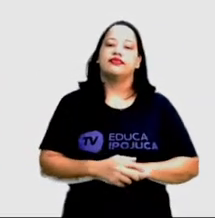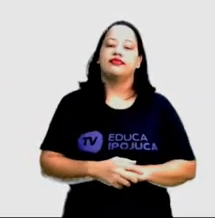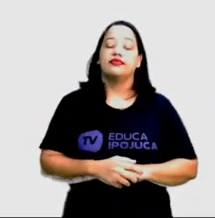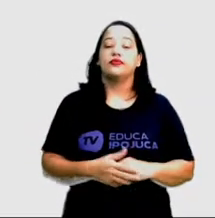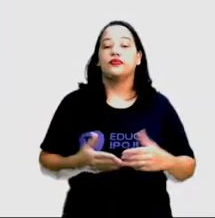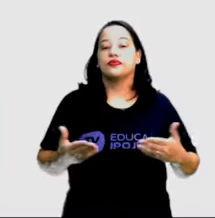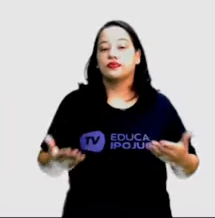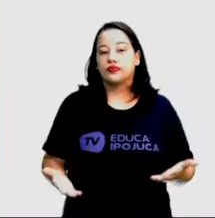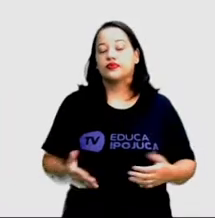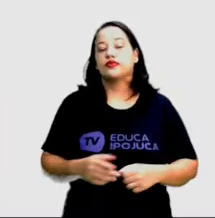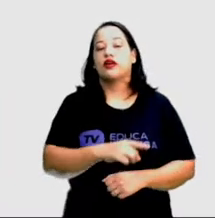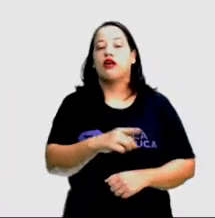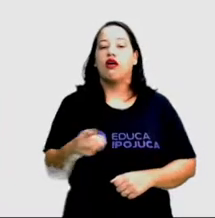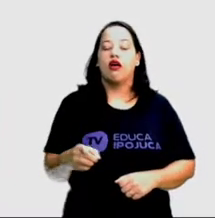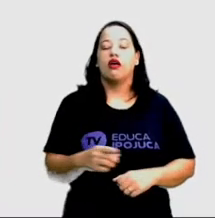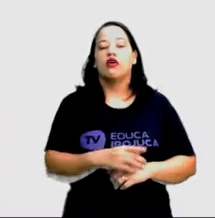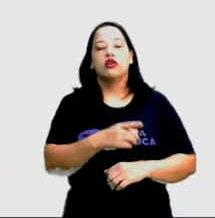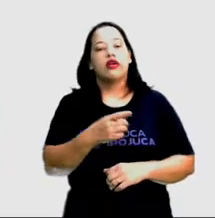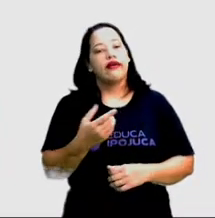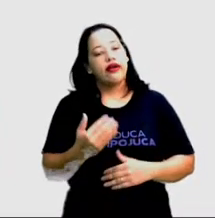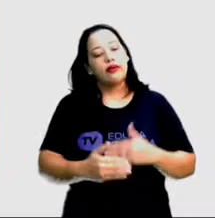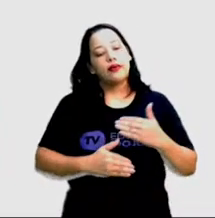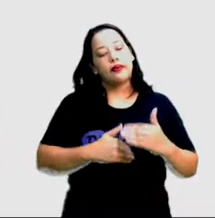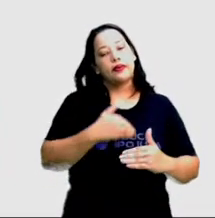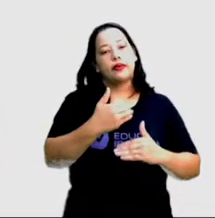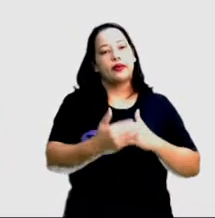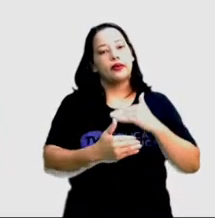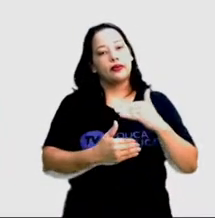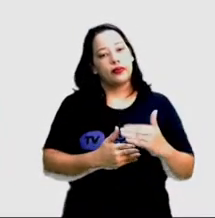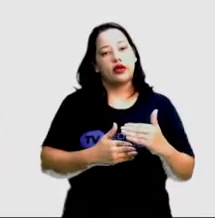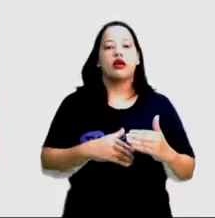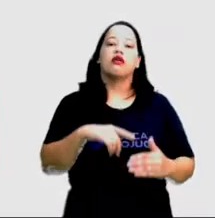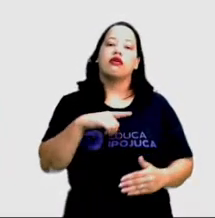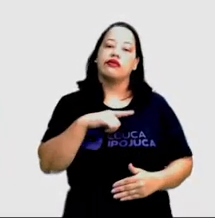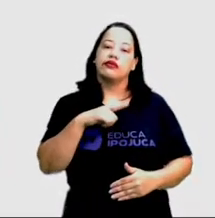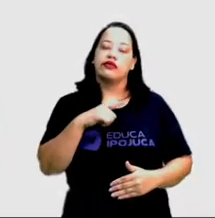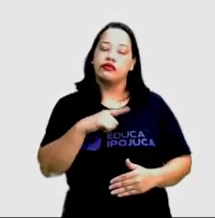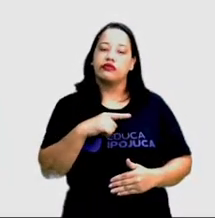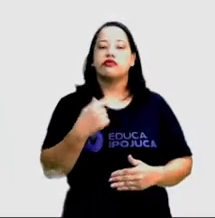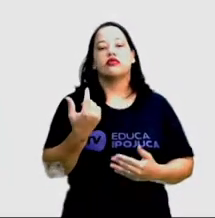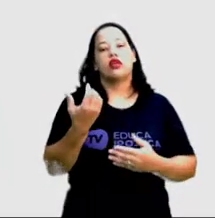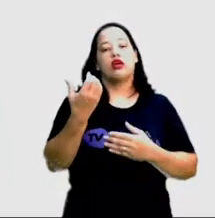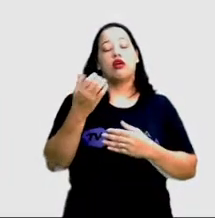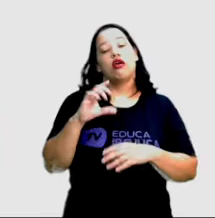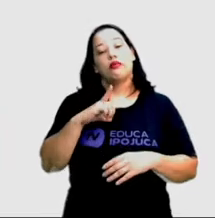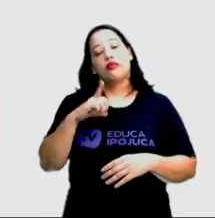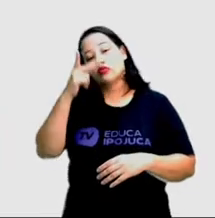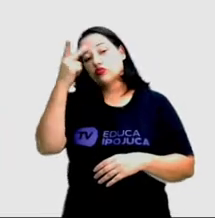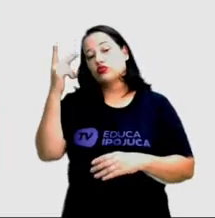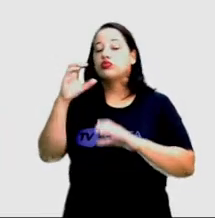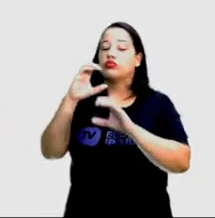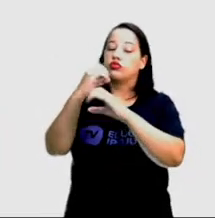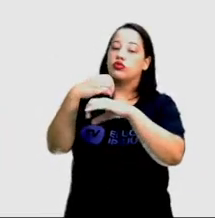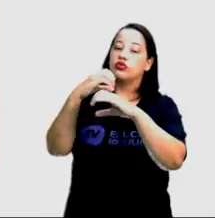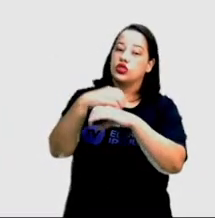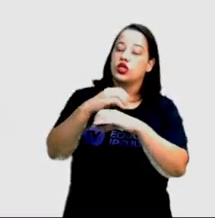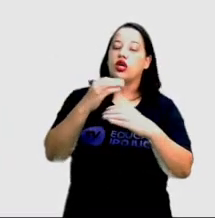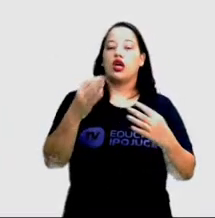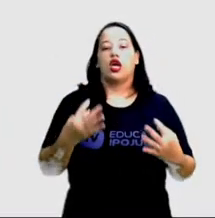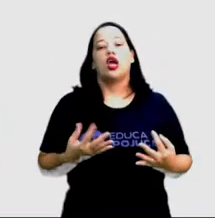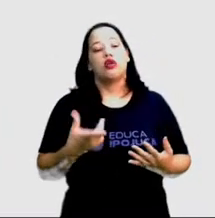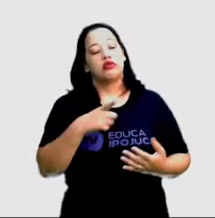Então, cada vez mais, as novas técnicas de engenharia, ela tem possibilitado